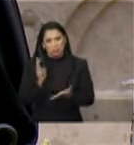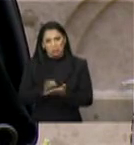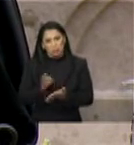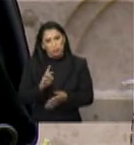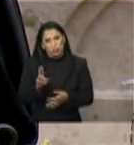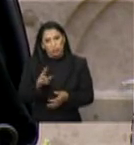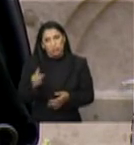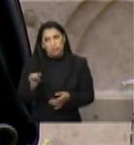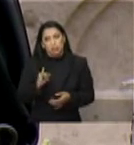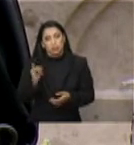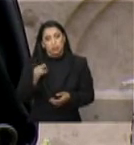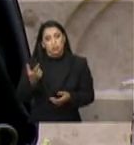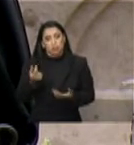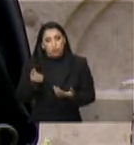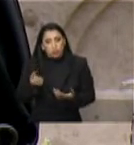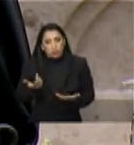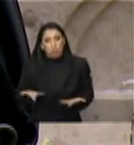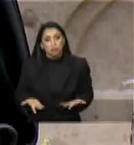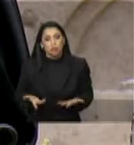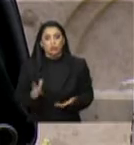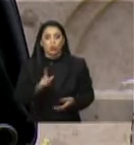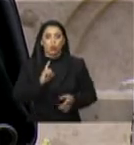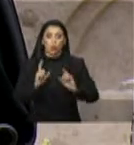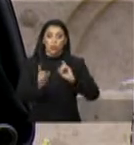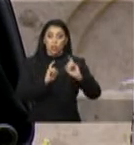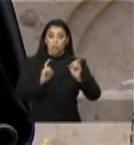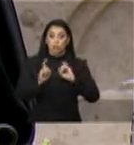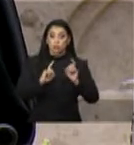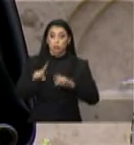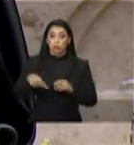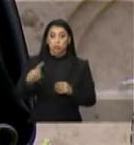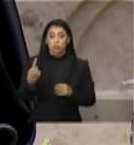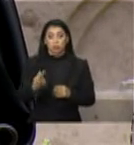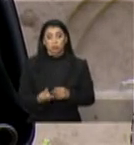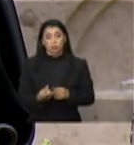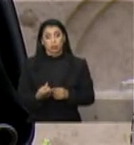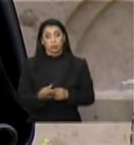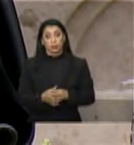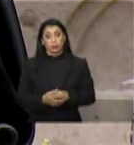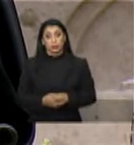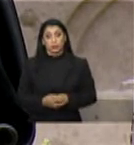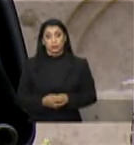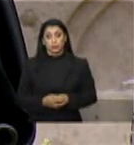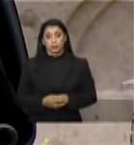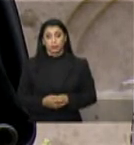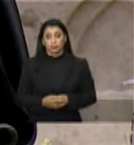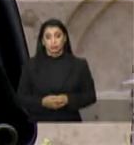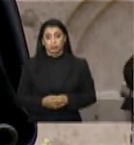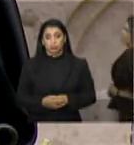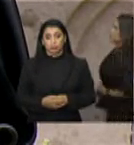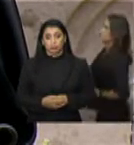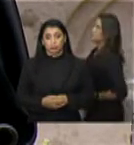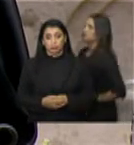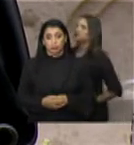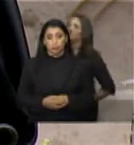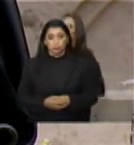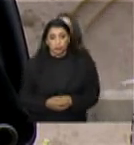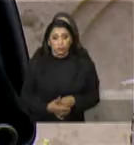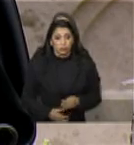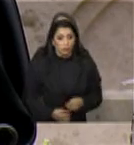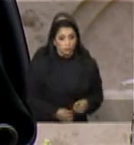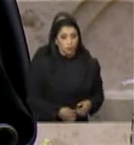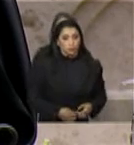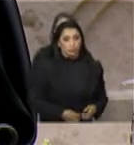não é não seria dado ao administrador posterior que detectou eventual é